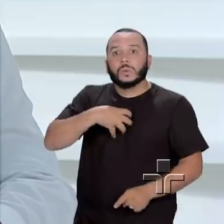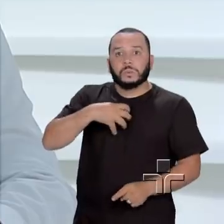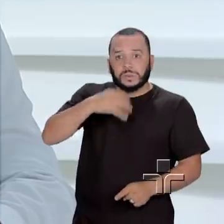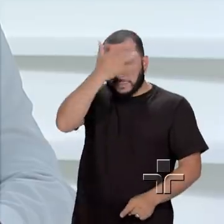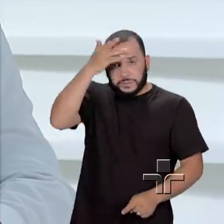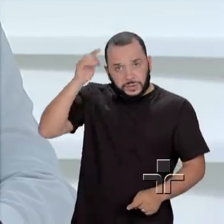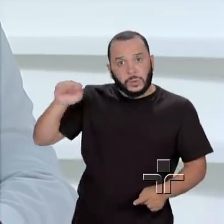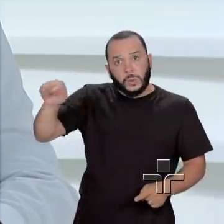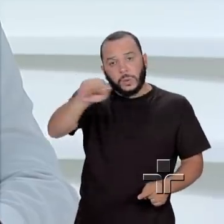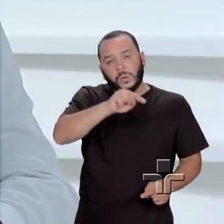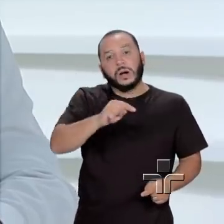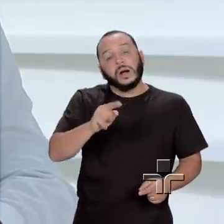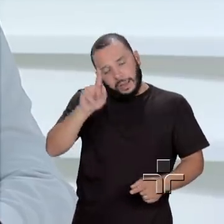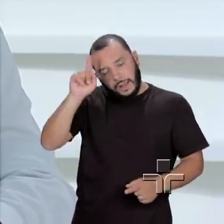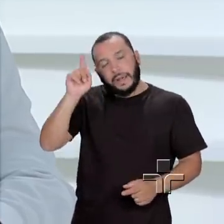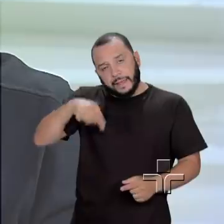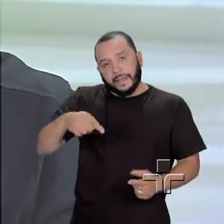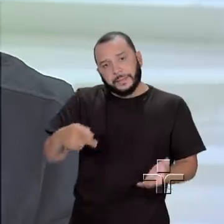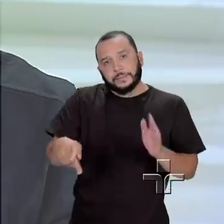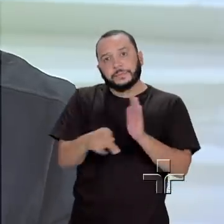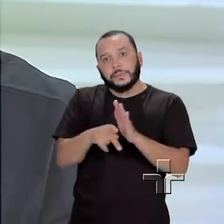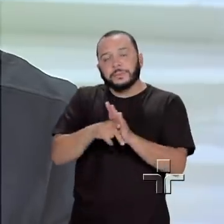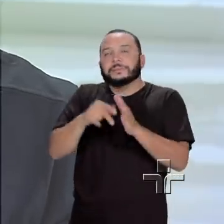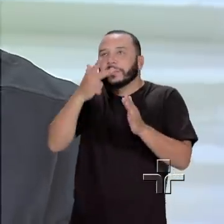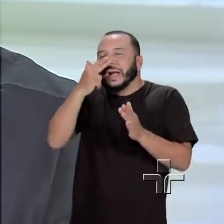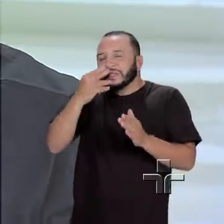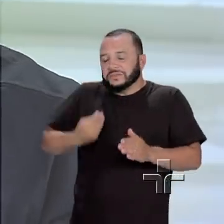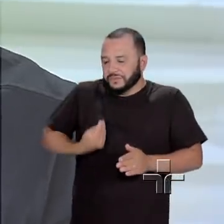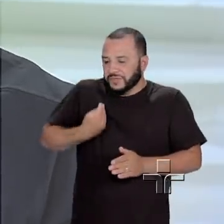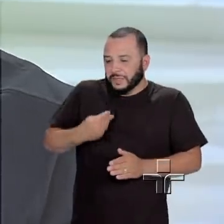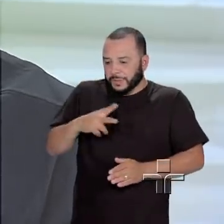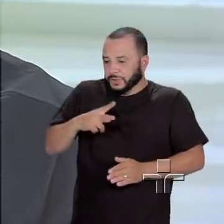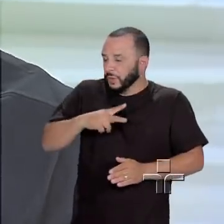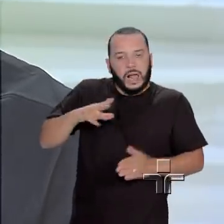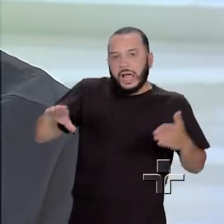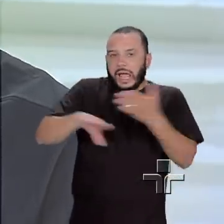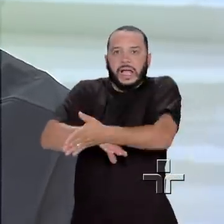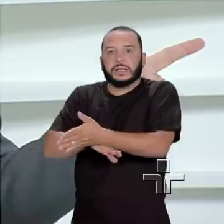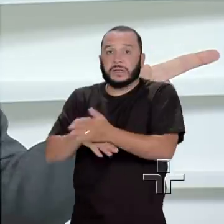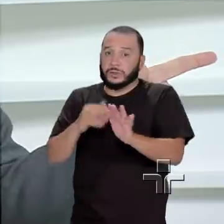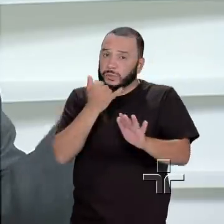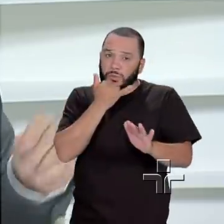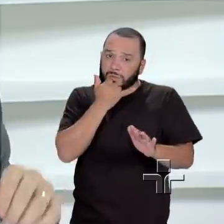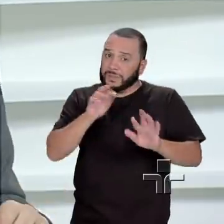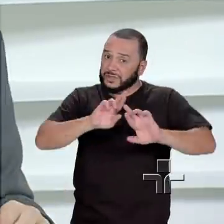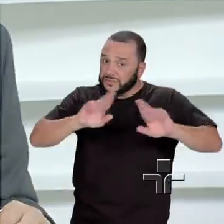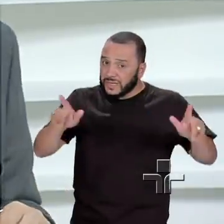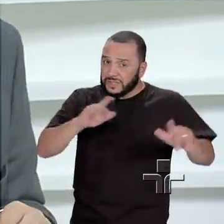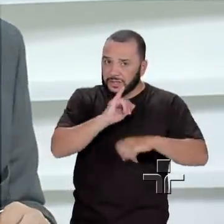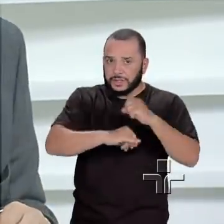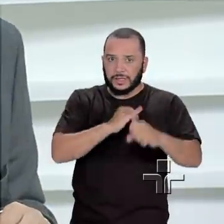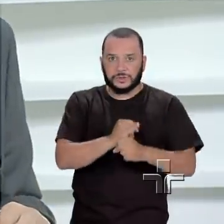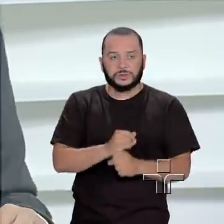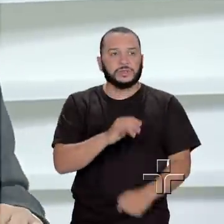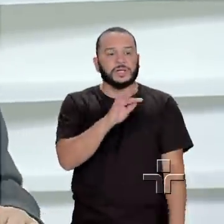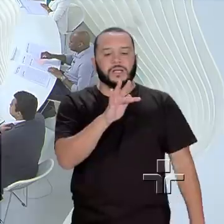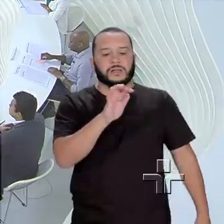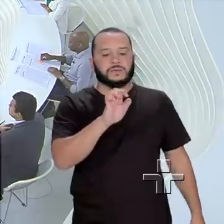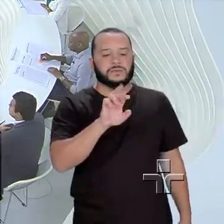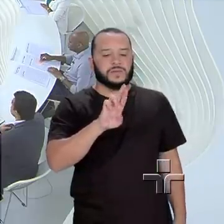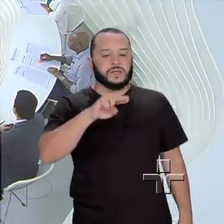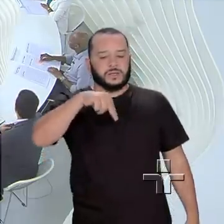está começando a se tornar extremamente invasivo, e isso não tem nada a ver com a internet. Fernanda Serávolo agora vai fazer a